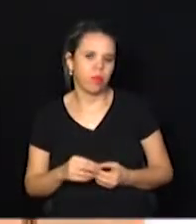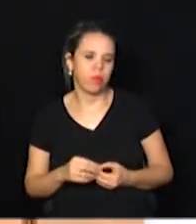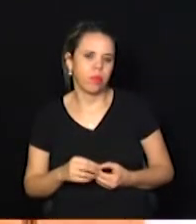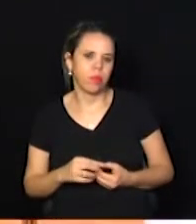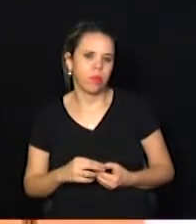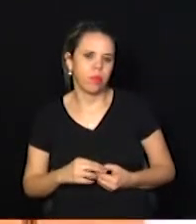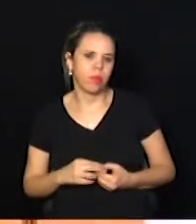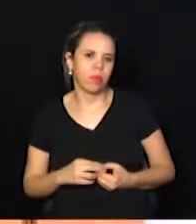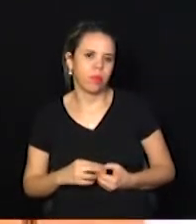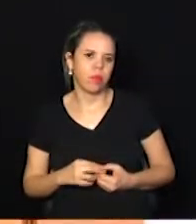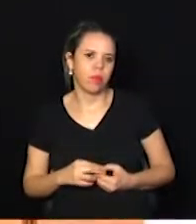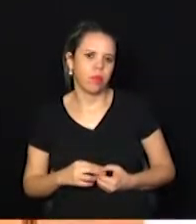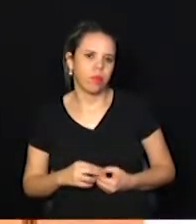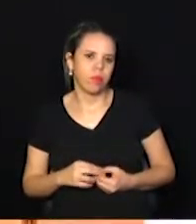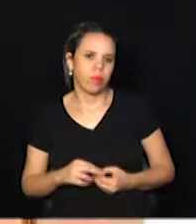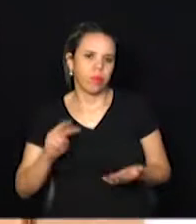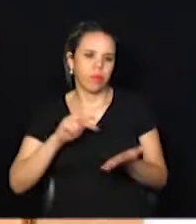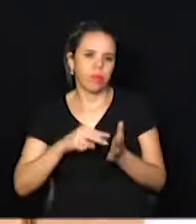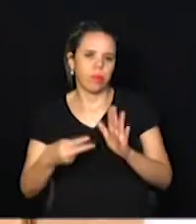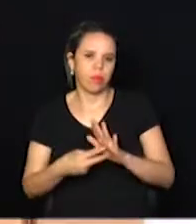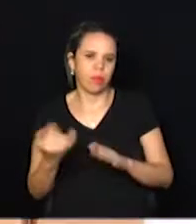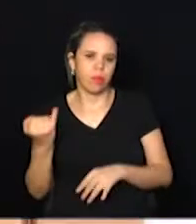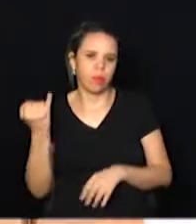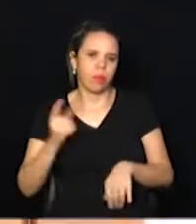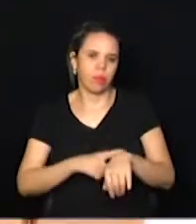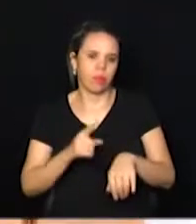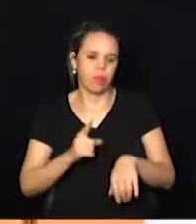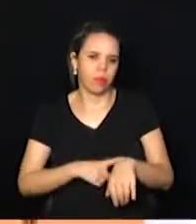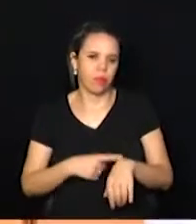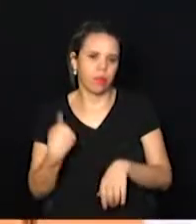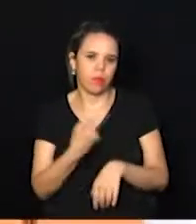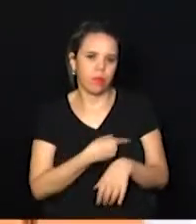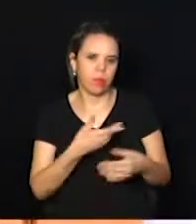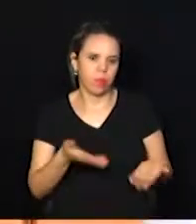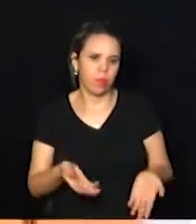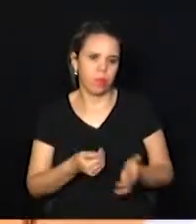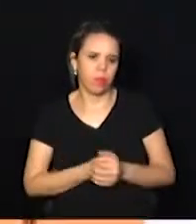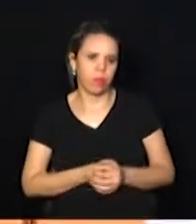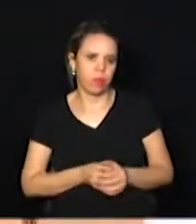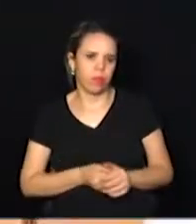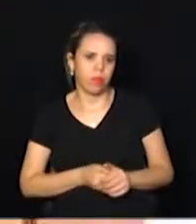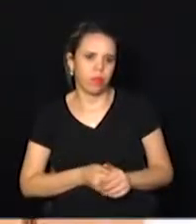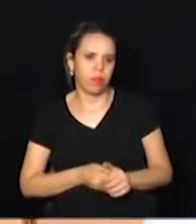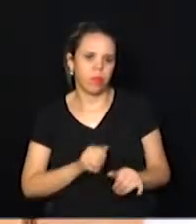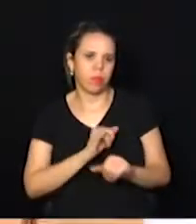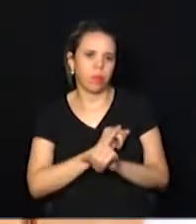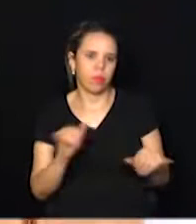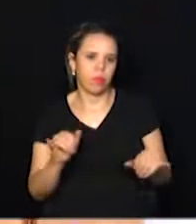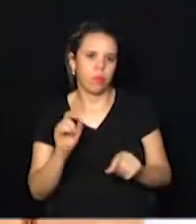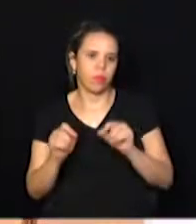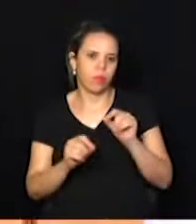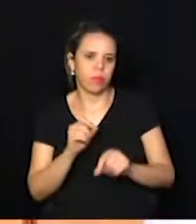um símbolo muito importante, né, um momento muito importante para nós. Dizer que Antônio da Costa